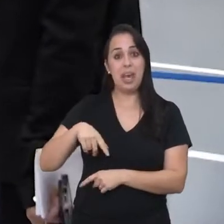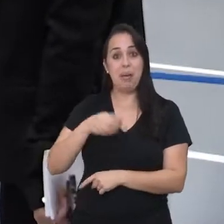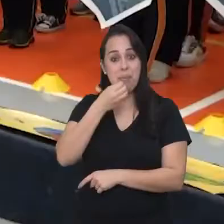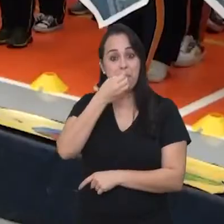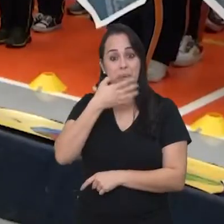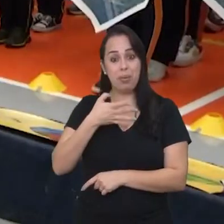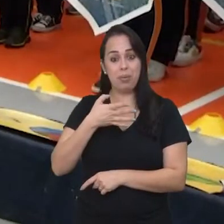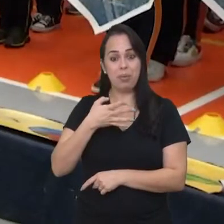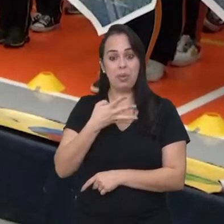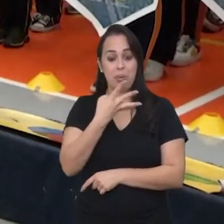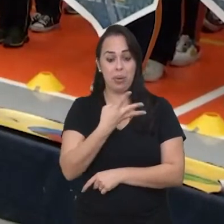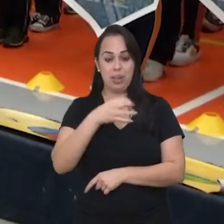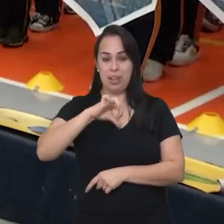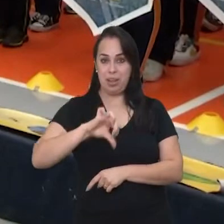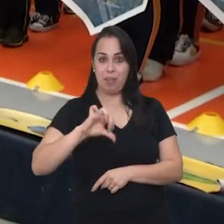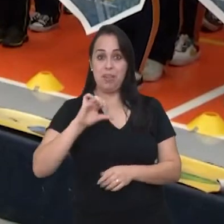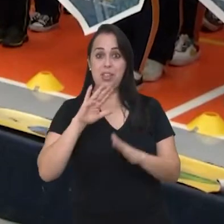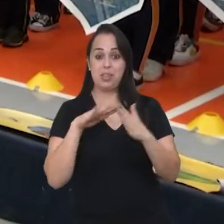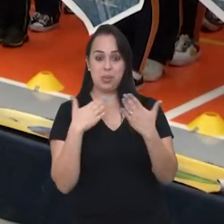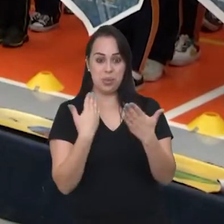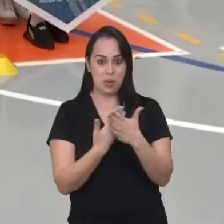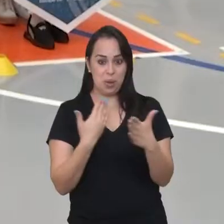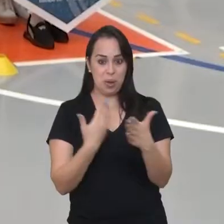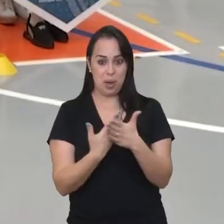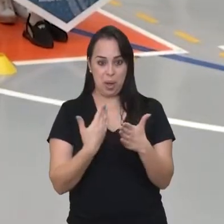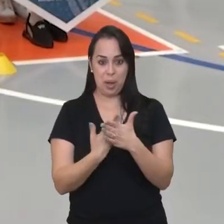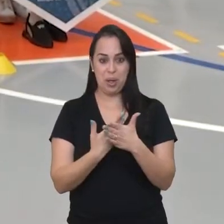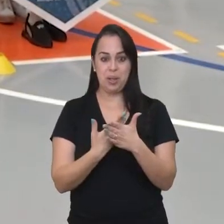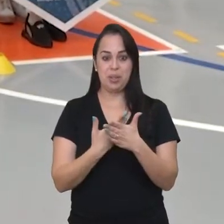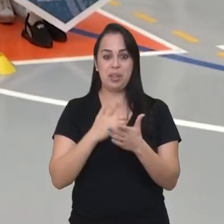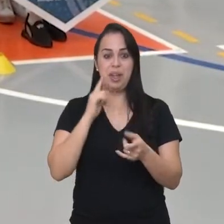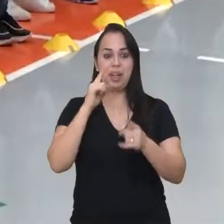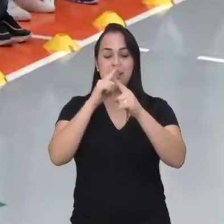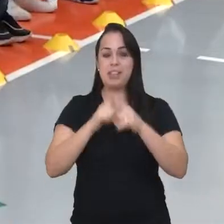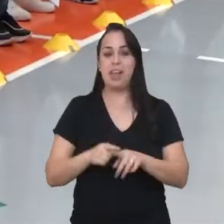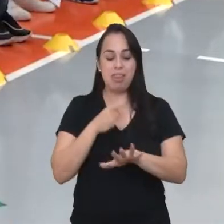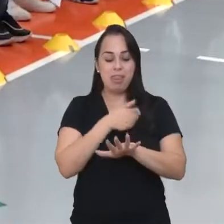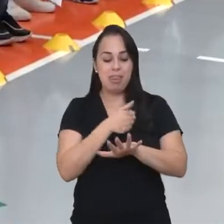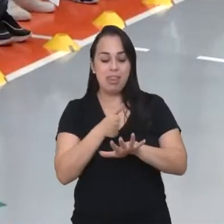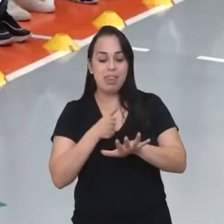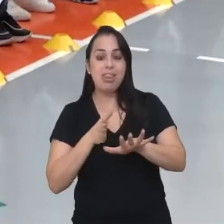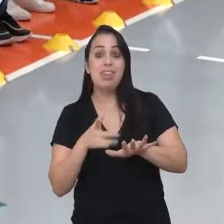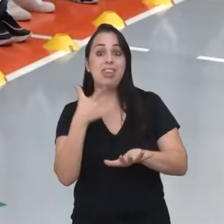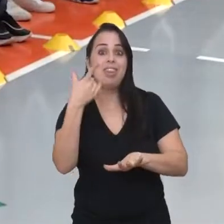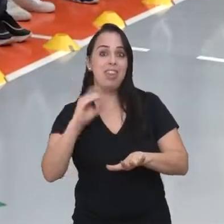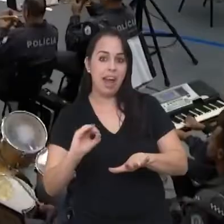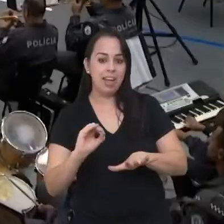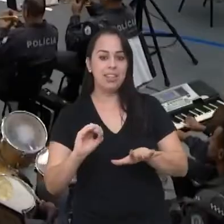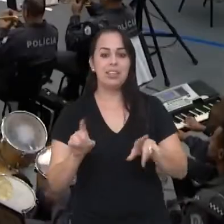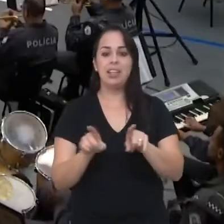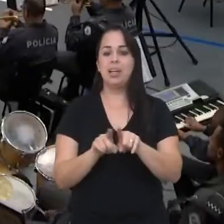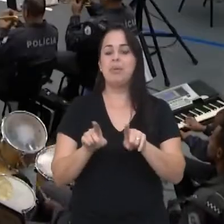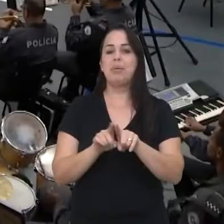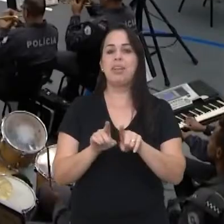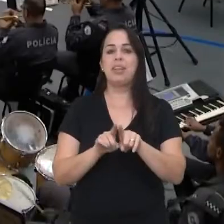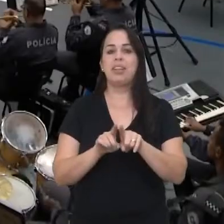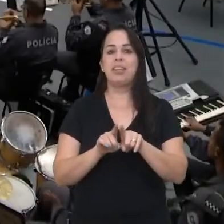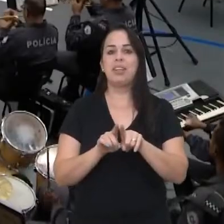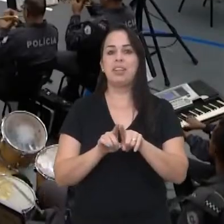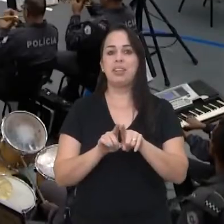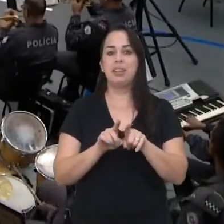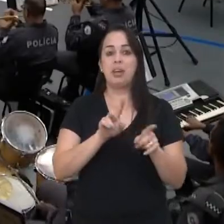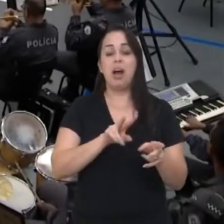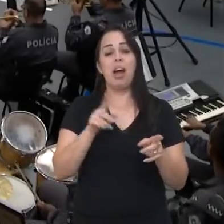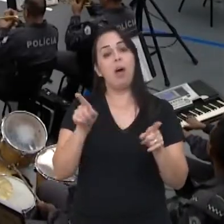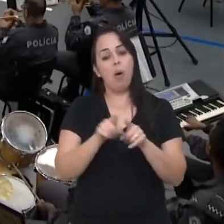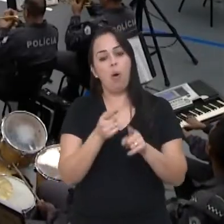do evento. São 49 escolas envolvidas e os estudantes disputam em mais de 10 modalidades, inclusive aquelas realizadas